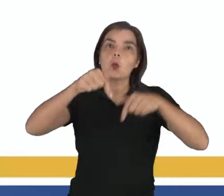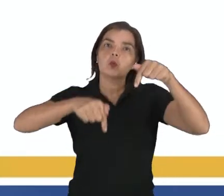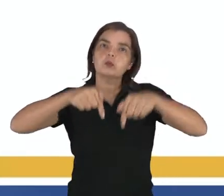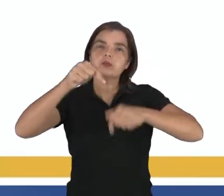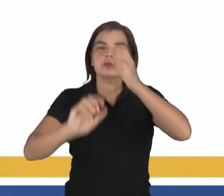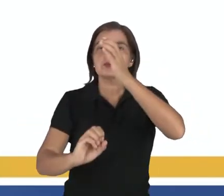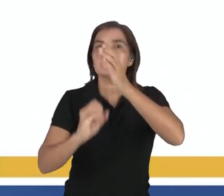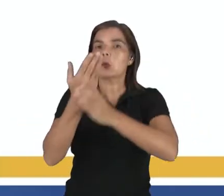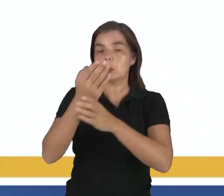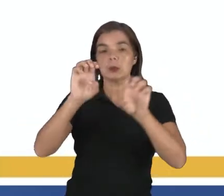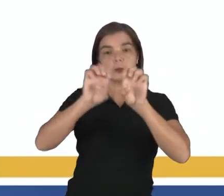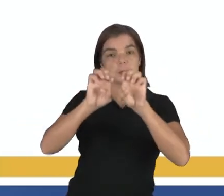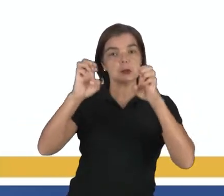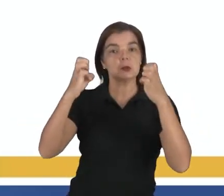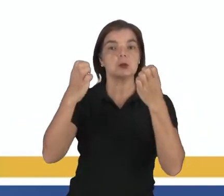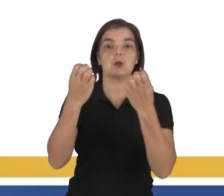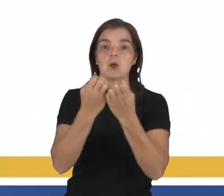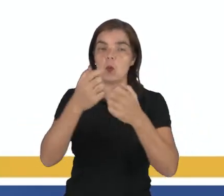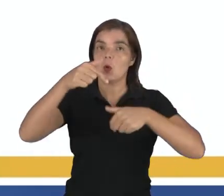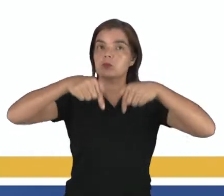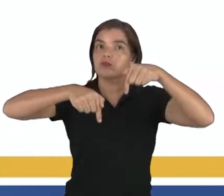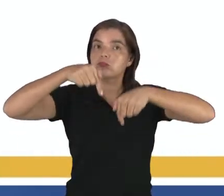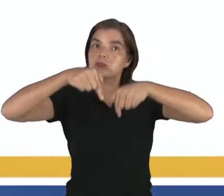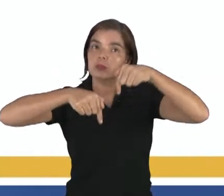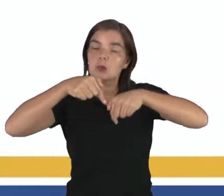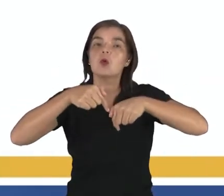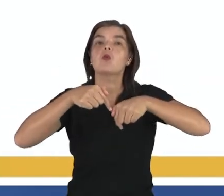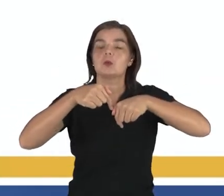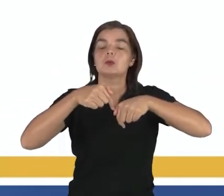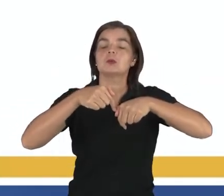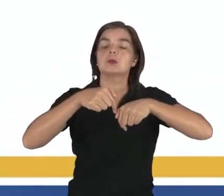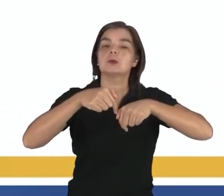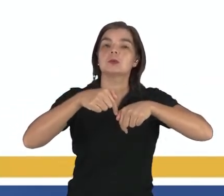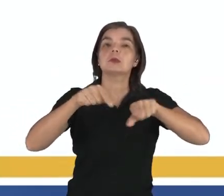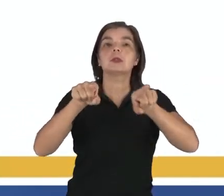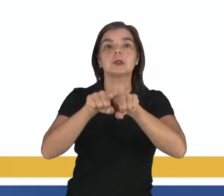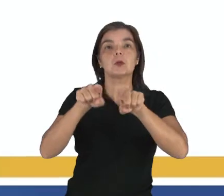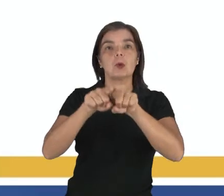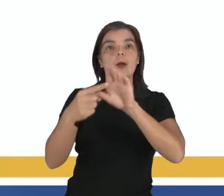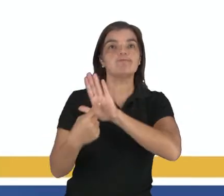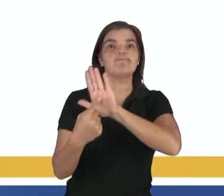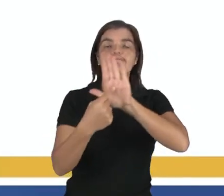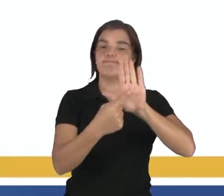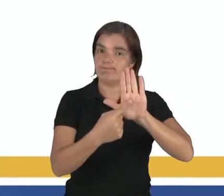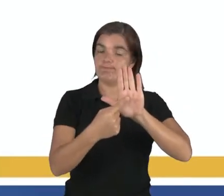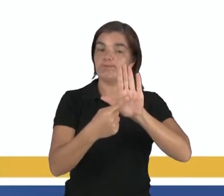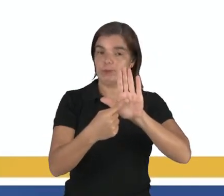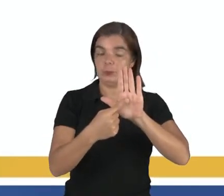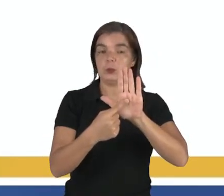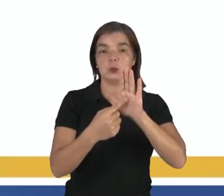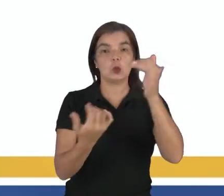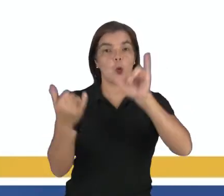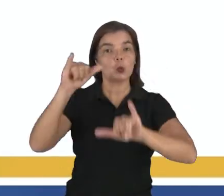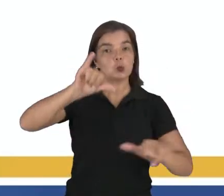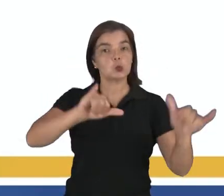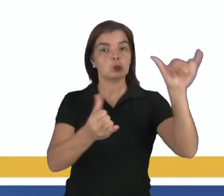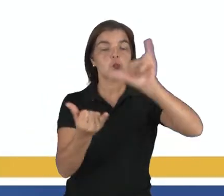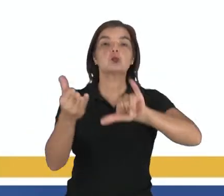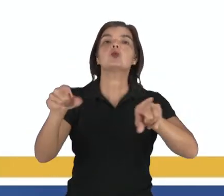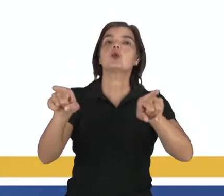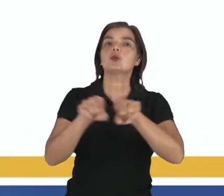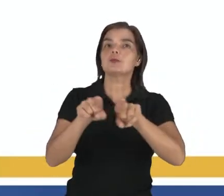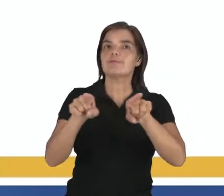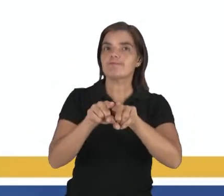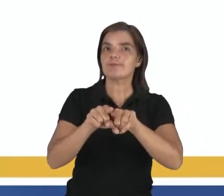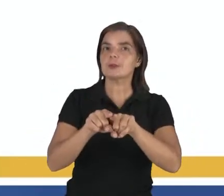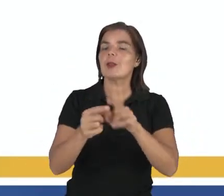são realizados com o apoio das equações químicas, que é a simbologia da química para representar uma reação,